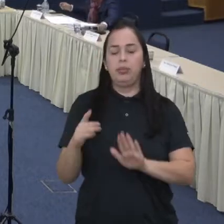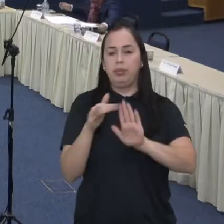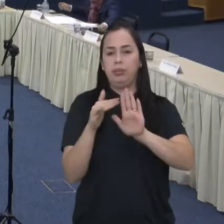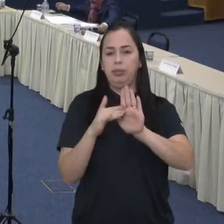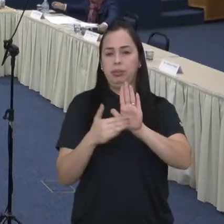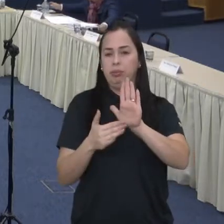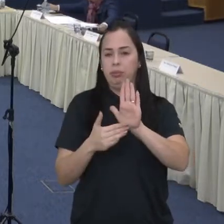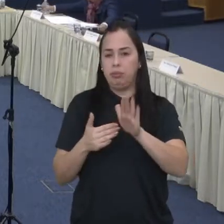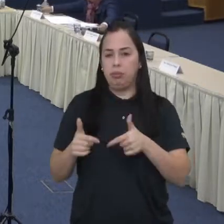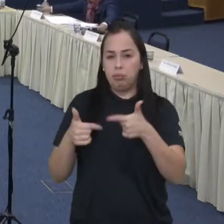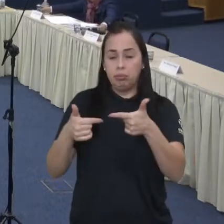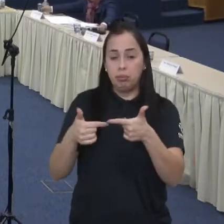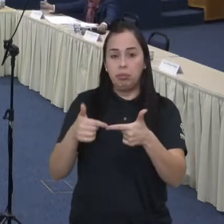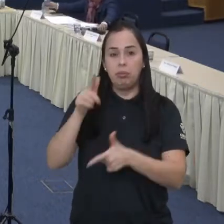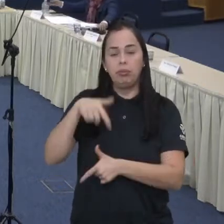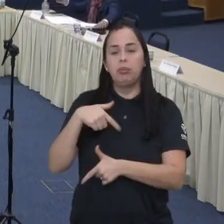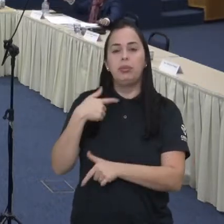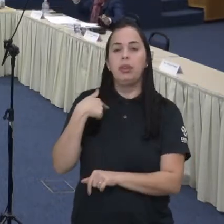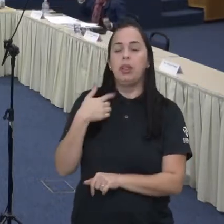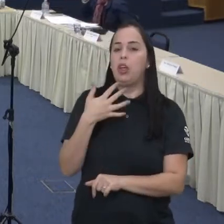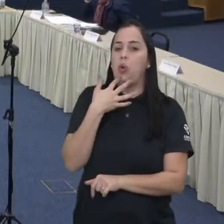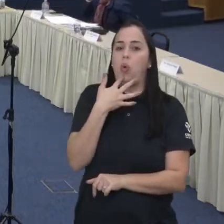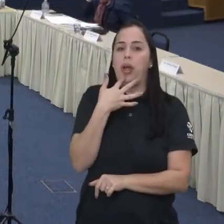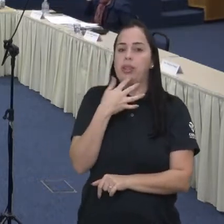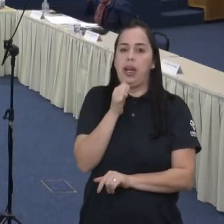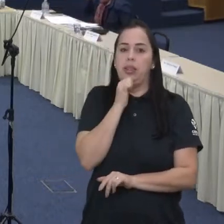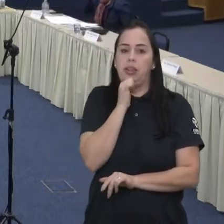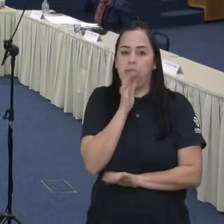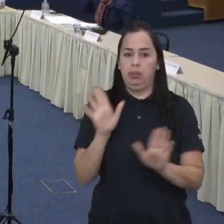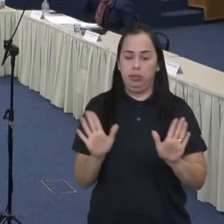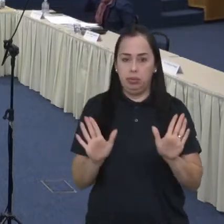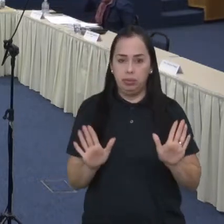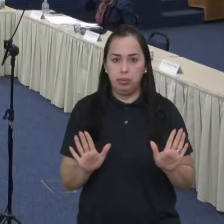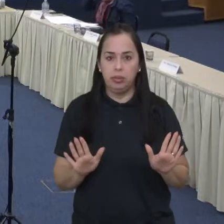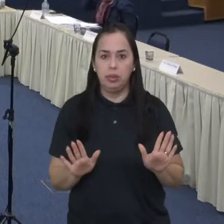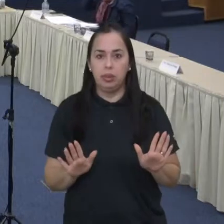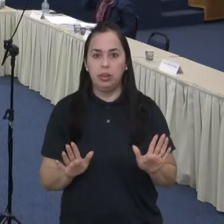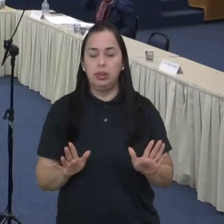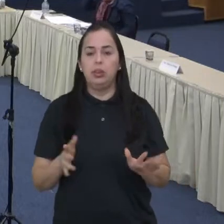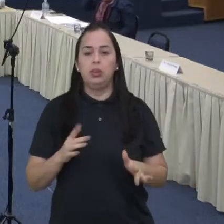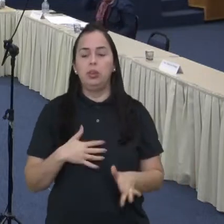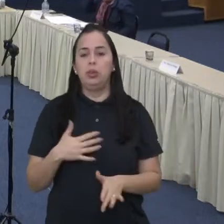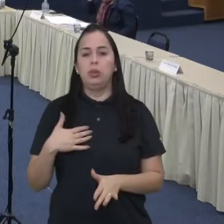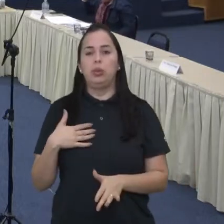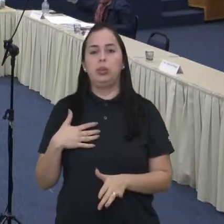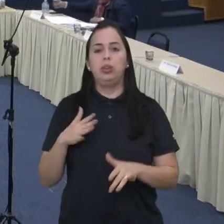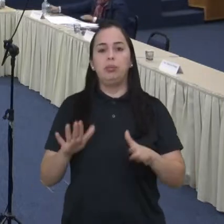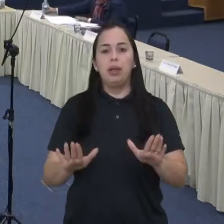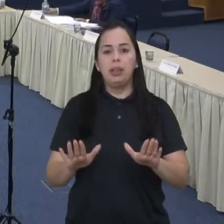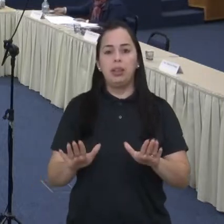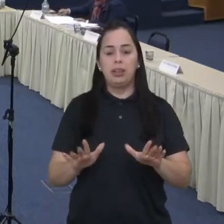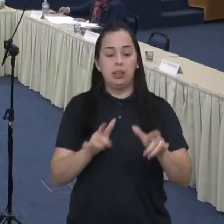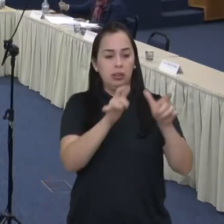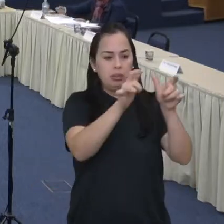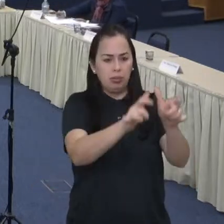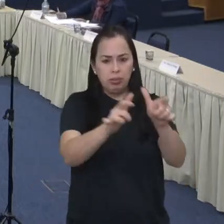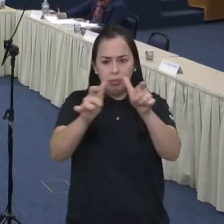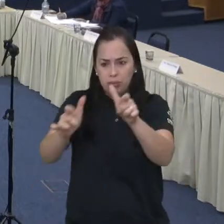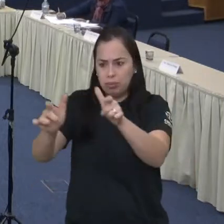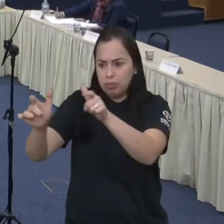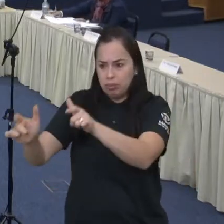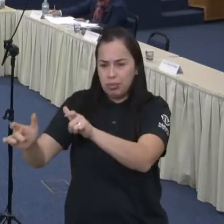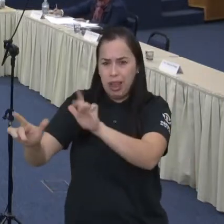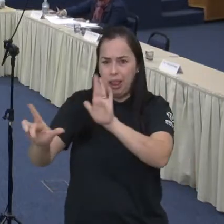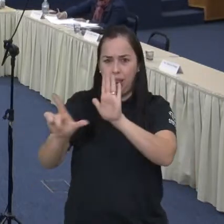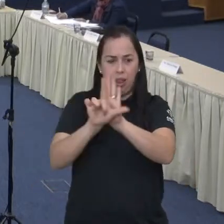propostas pelo plano, eu desconheço, sim, alguma intervenção nesse sentido nos volteamentos irregulares.